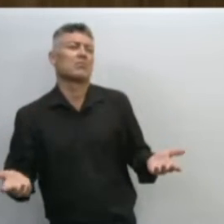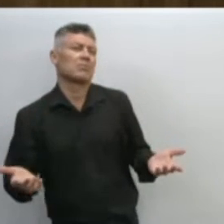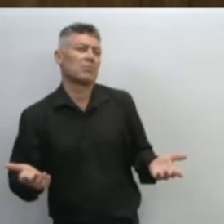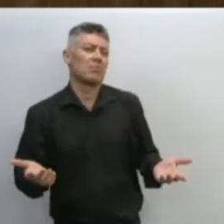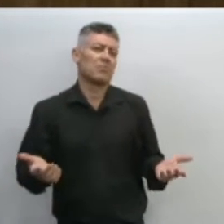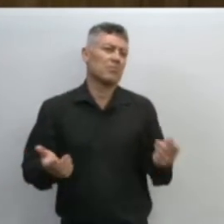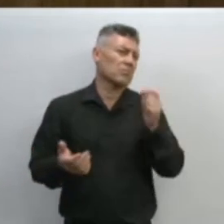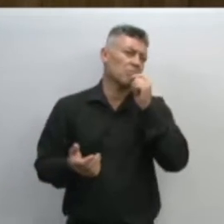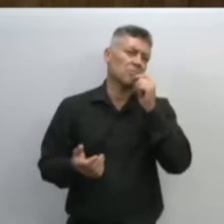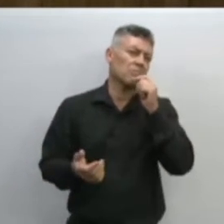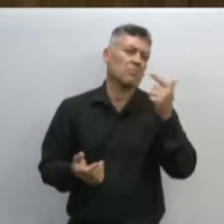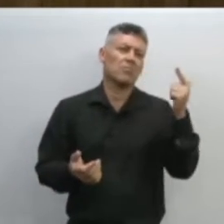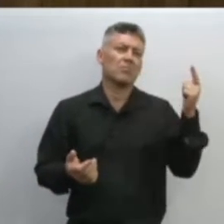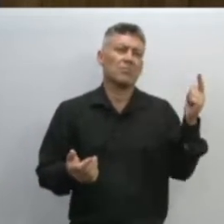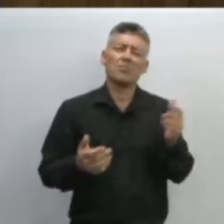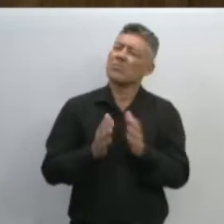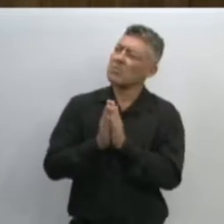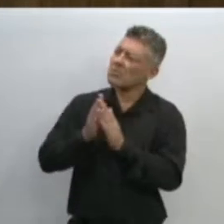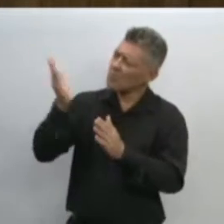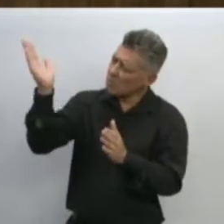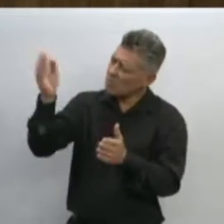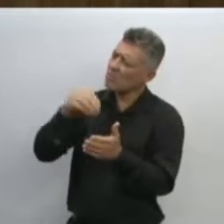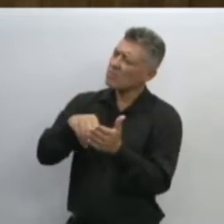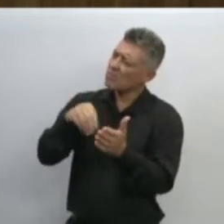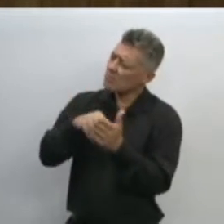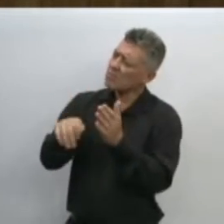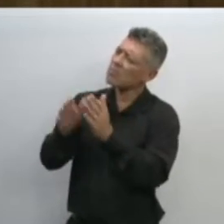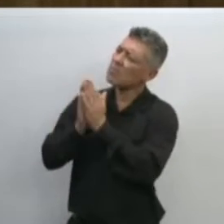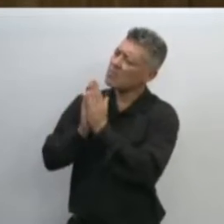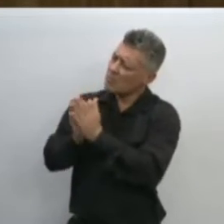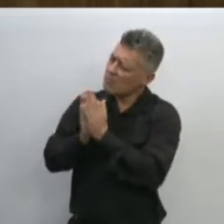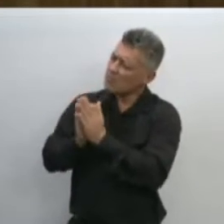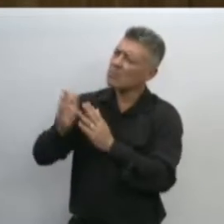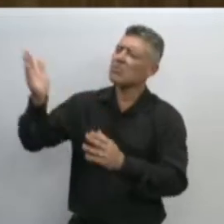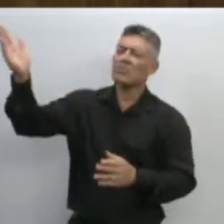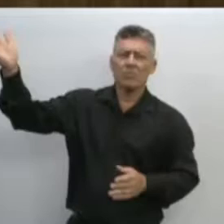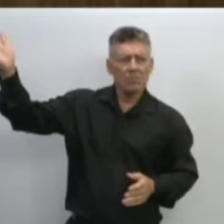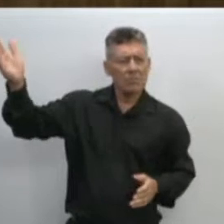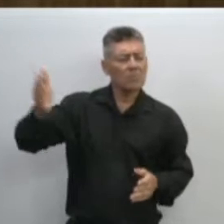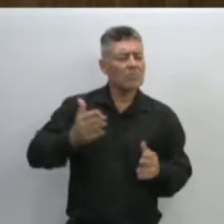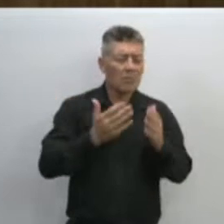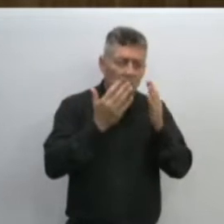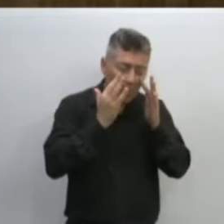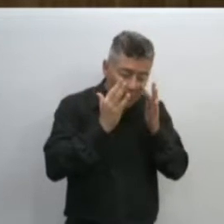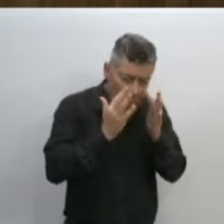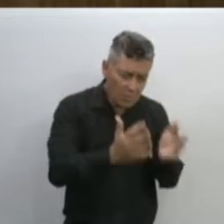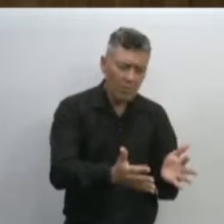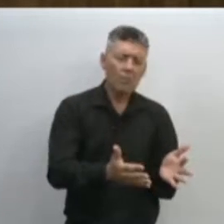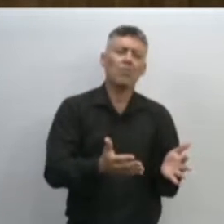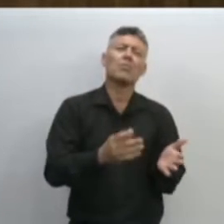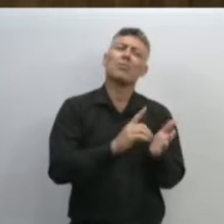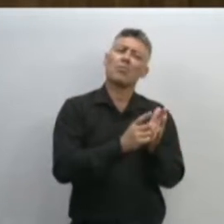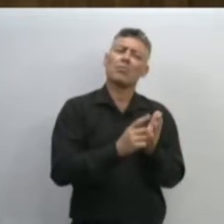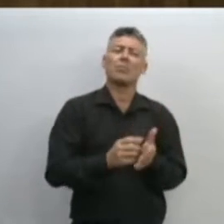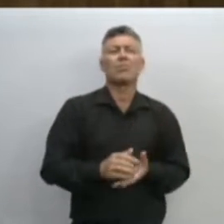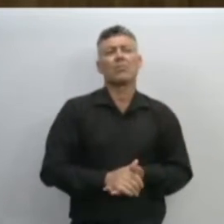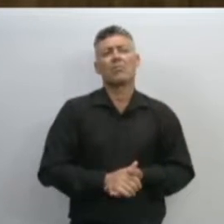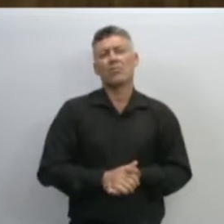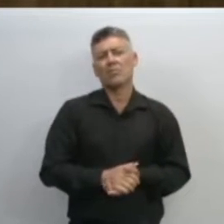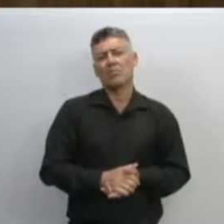possa ter um carinho, um zelo pelo nosso querido Alecrim. Senhor presidente, hoje pela